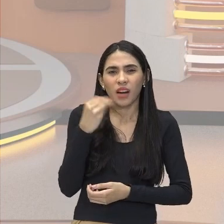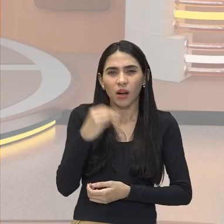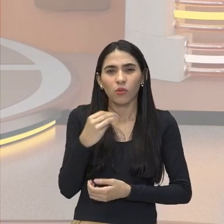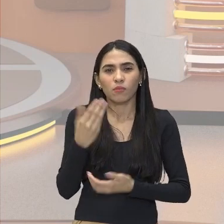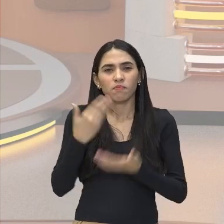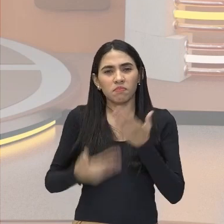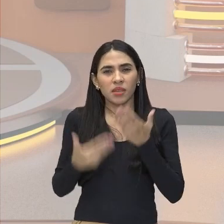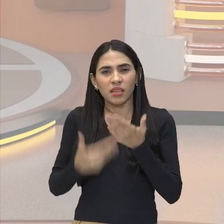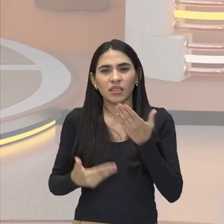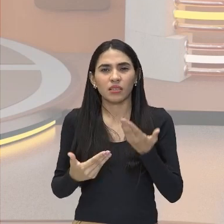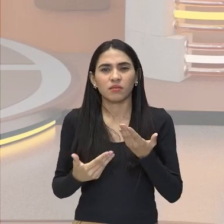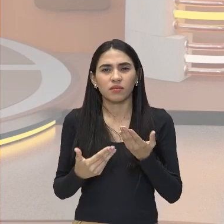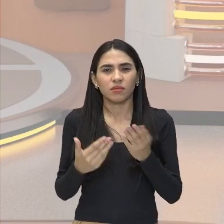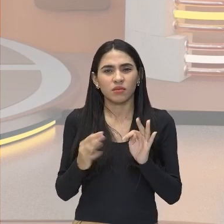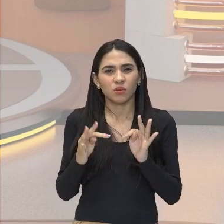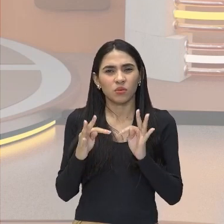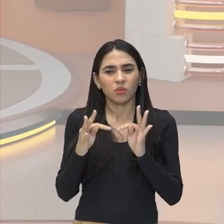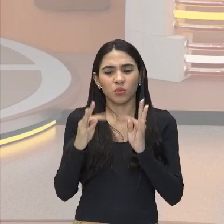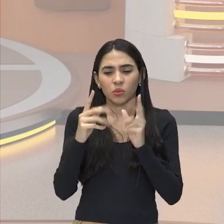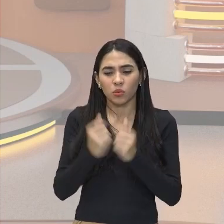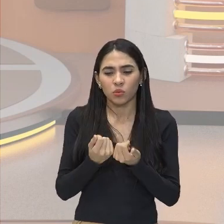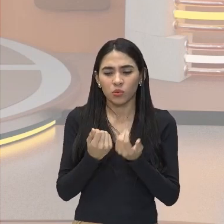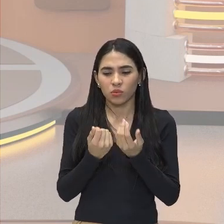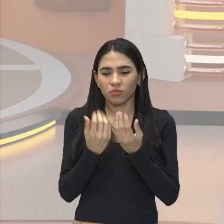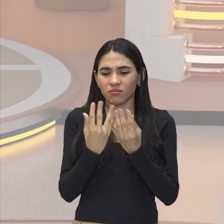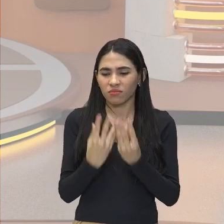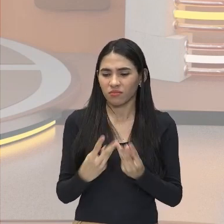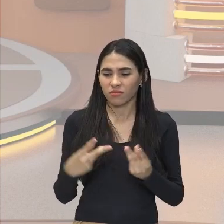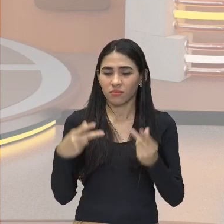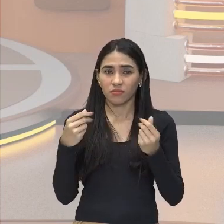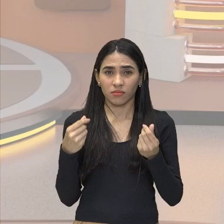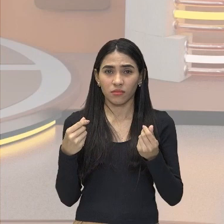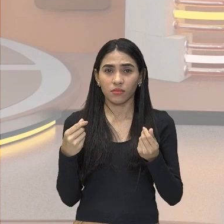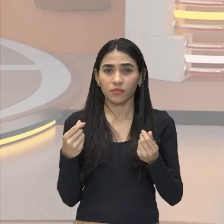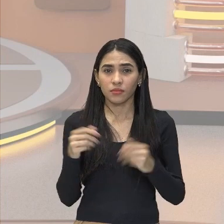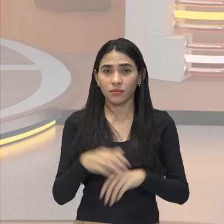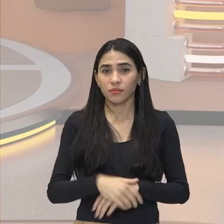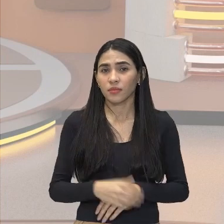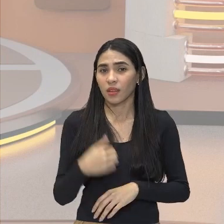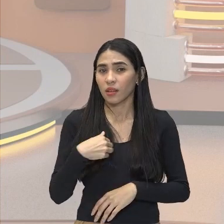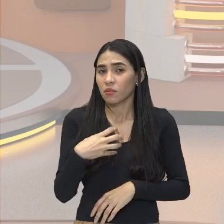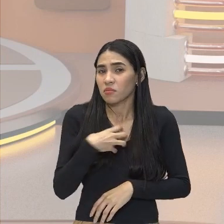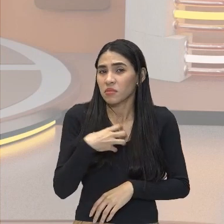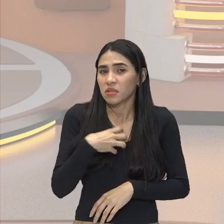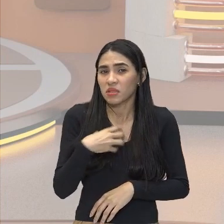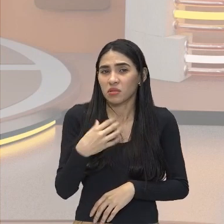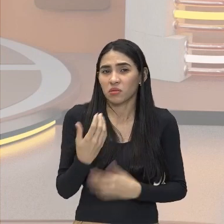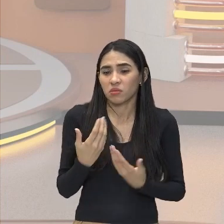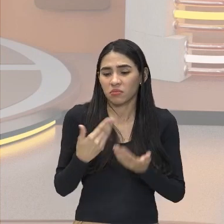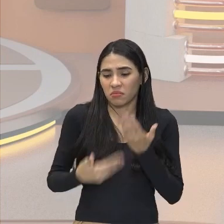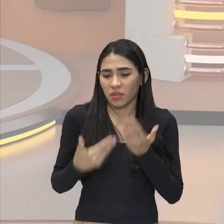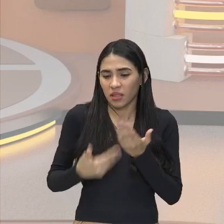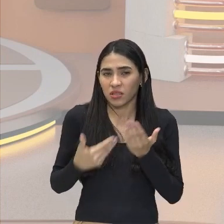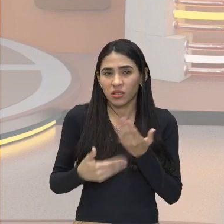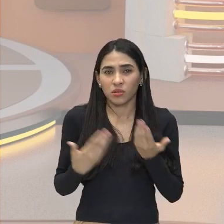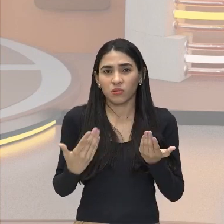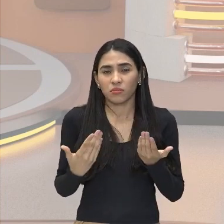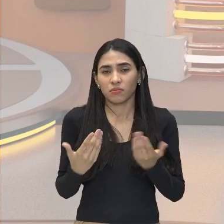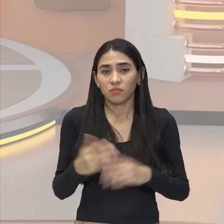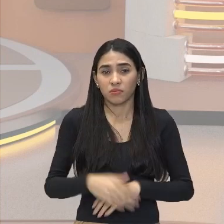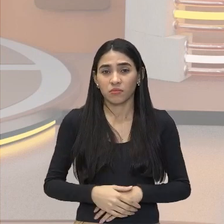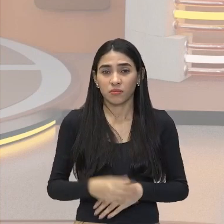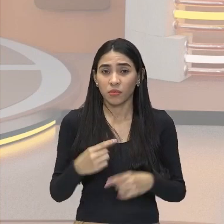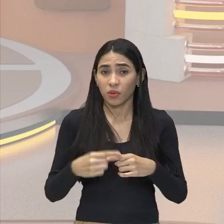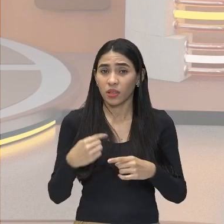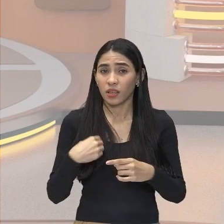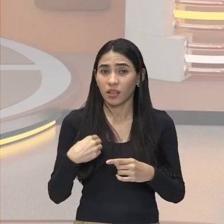É tudo tão fragmentado, né? Que eu me sinto fracassado, porque eu já falei agora